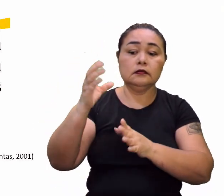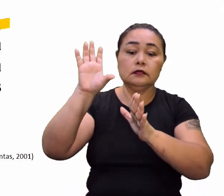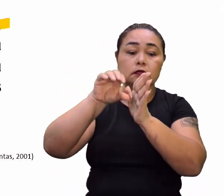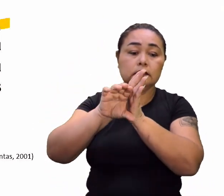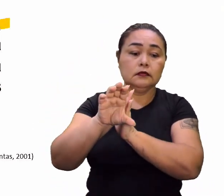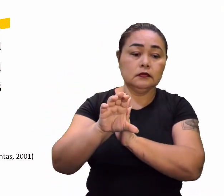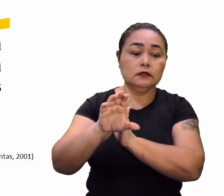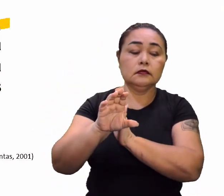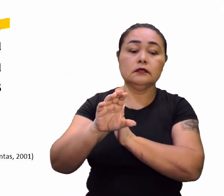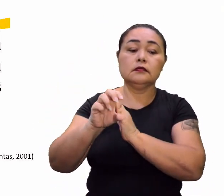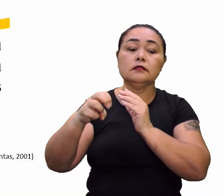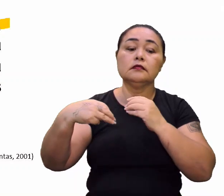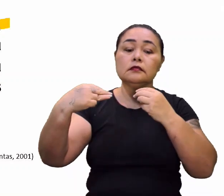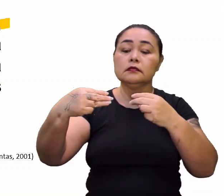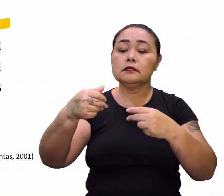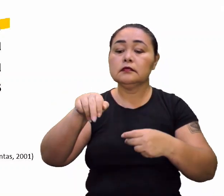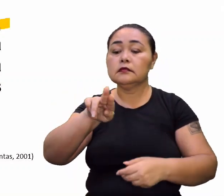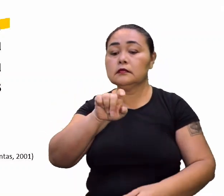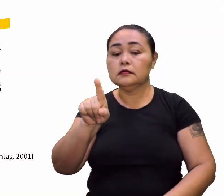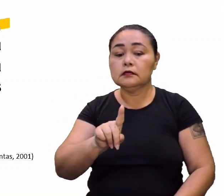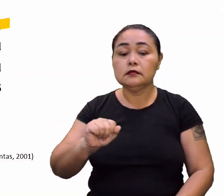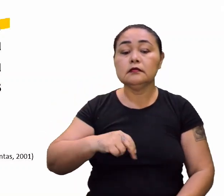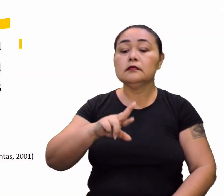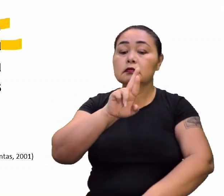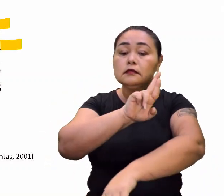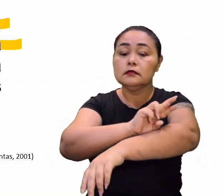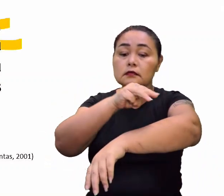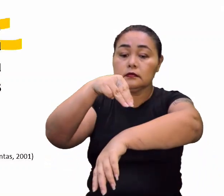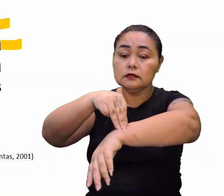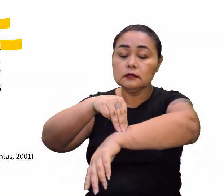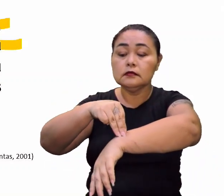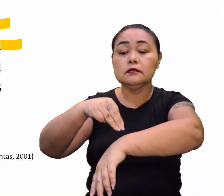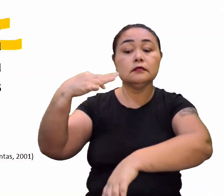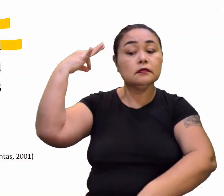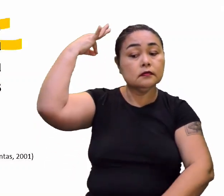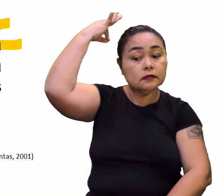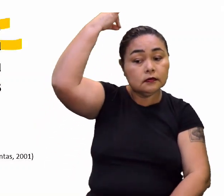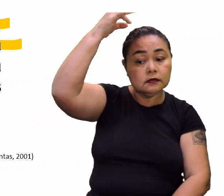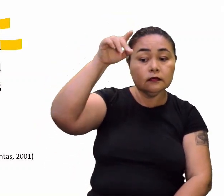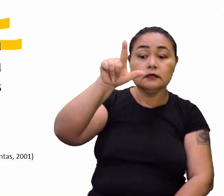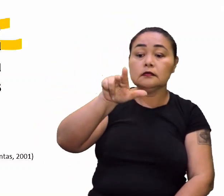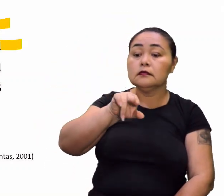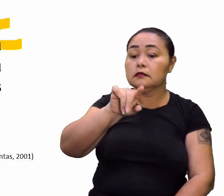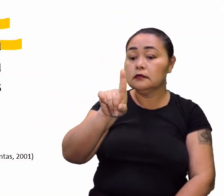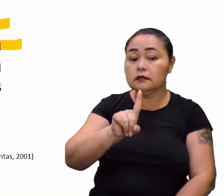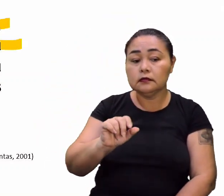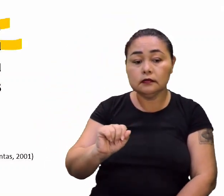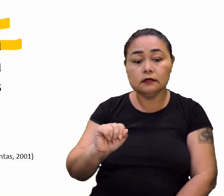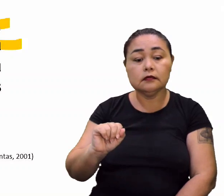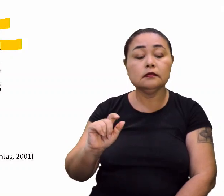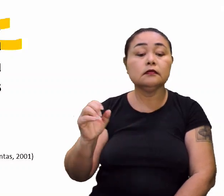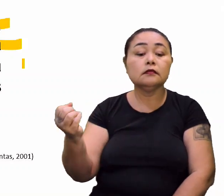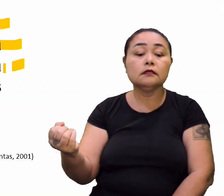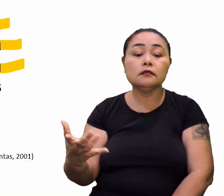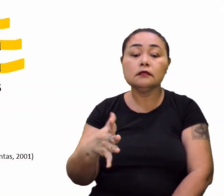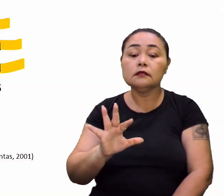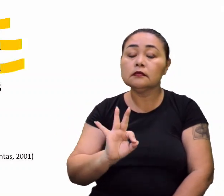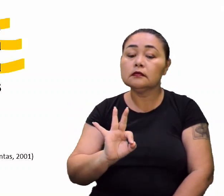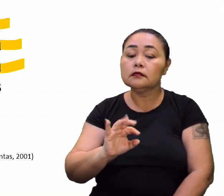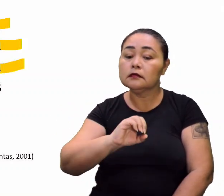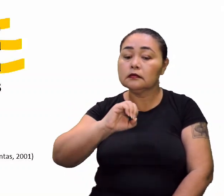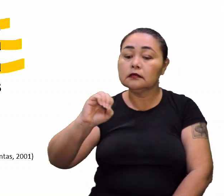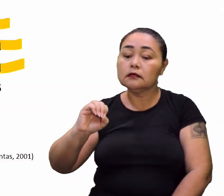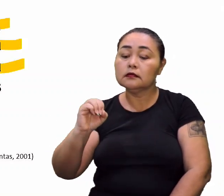Cacoal, Ministro Andreasa, Rolim de Moura, Santa Luzia, Novo Horizonte e